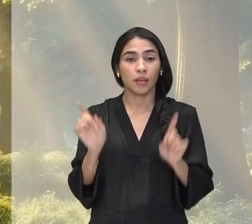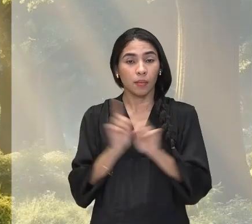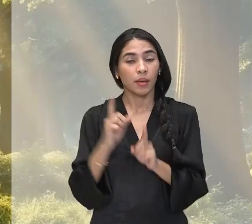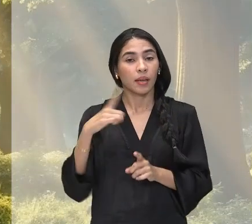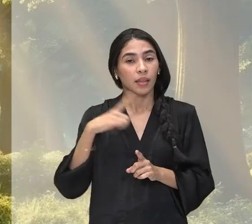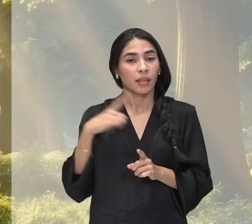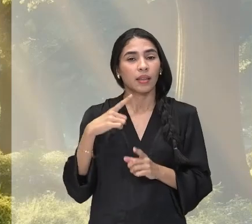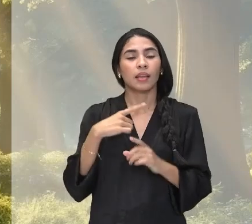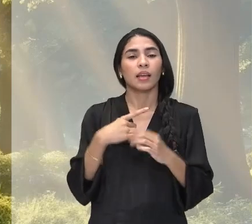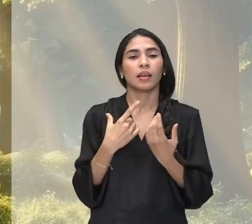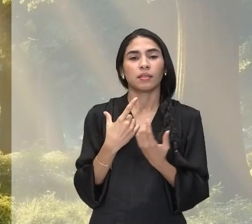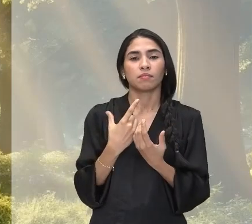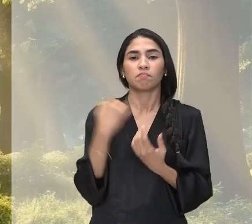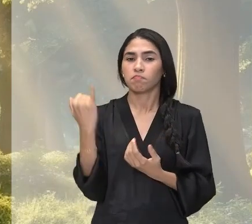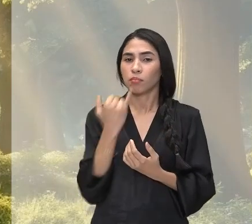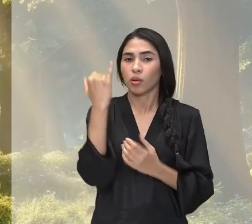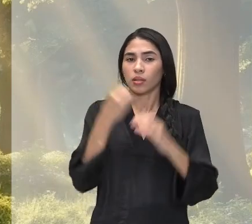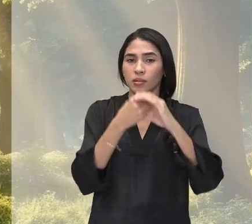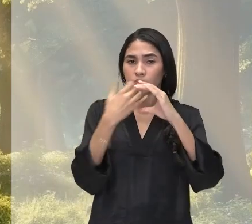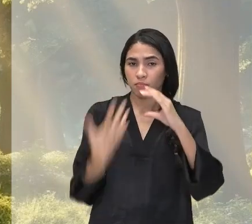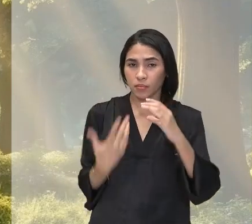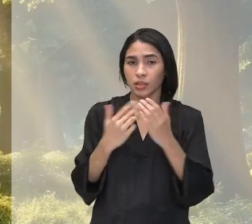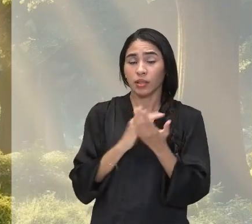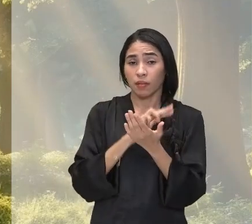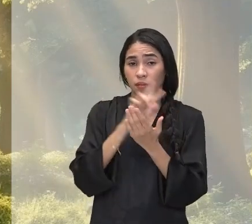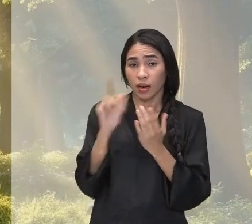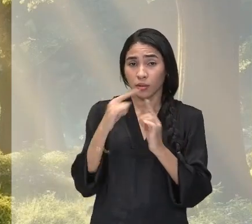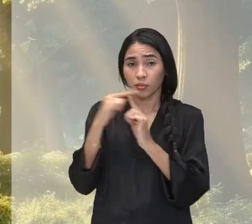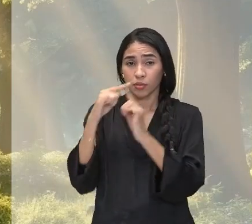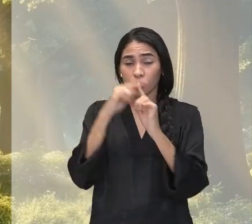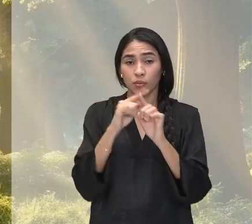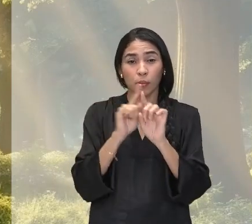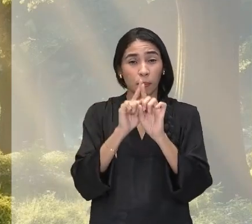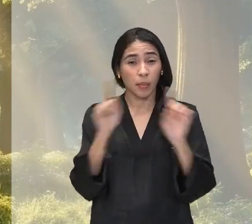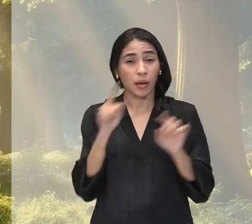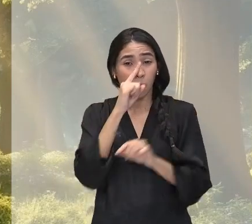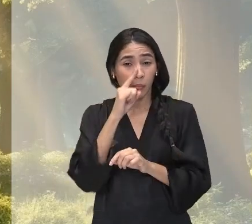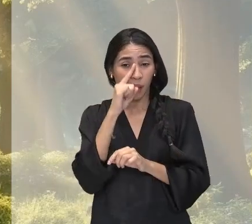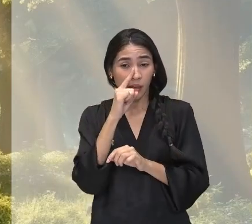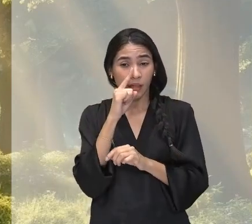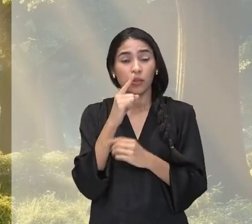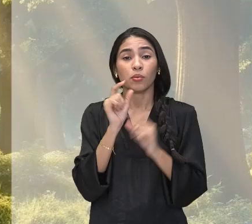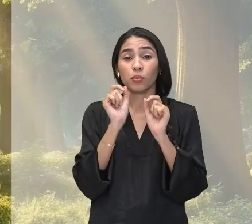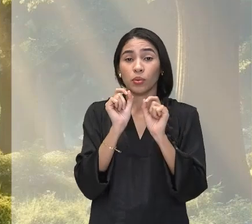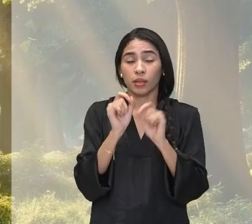muitas vantagens para essas reações nucleares, mas as desvantagens são